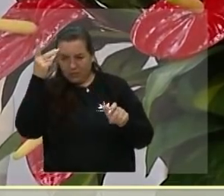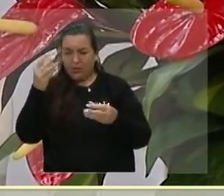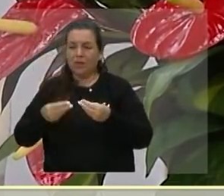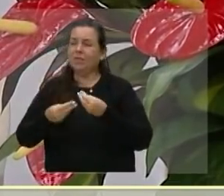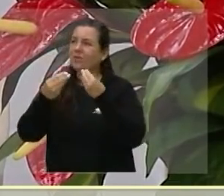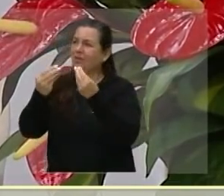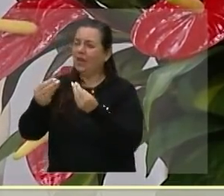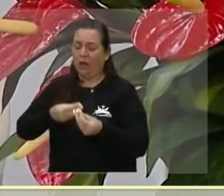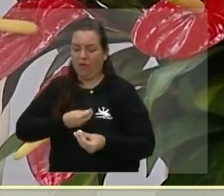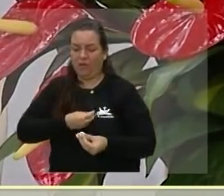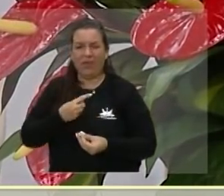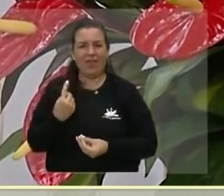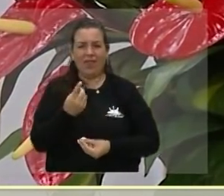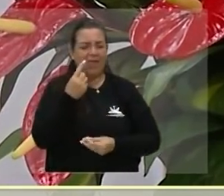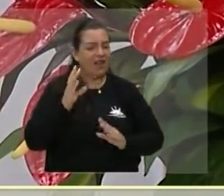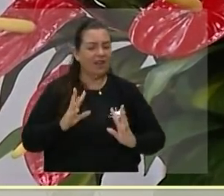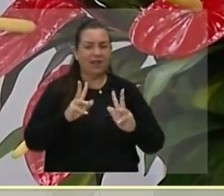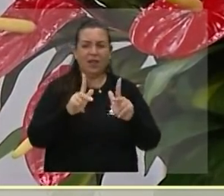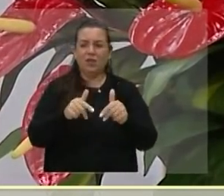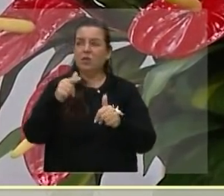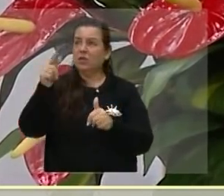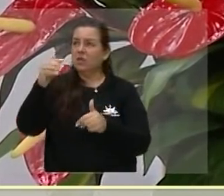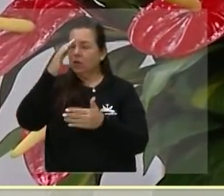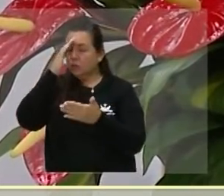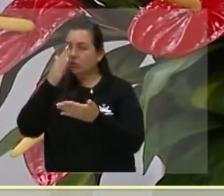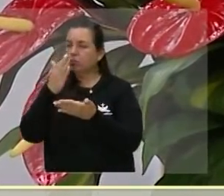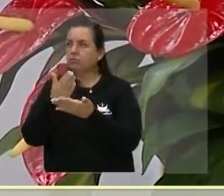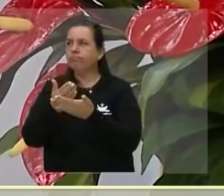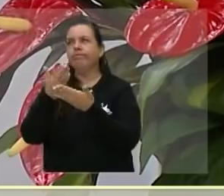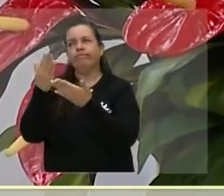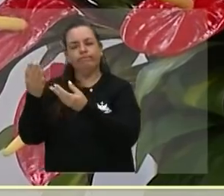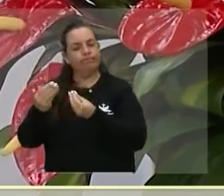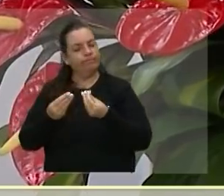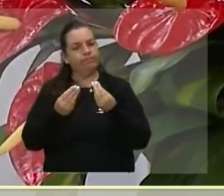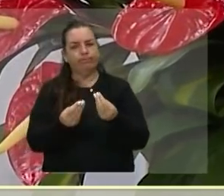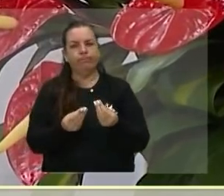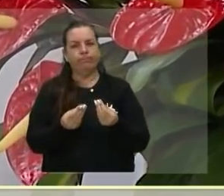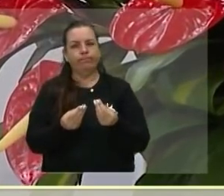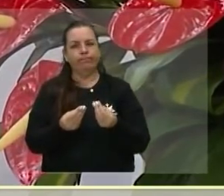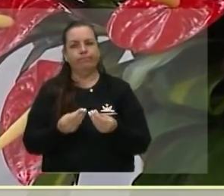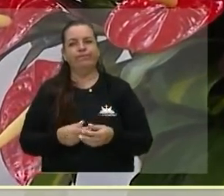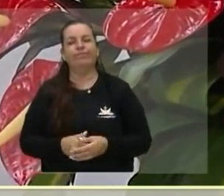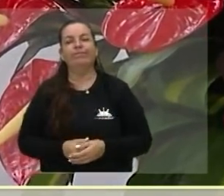20 eterna a todos aqueles que te confiaste hora